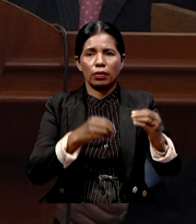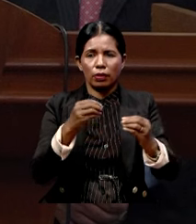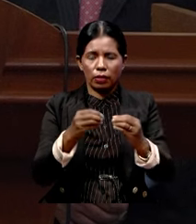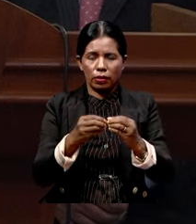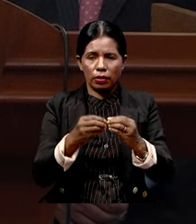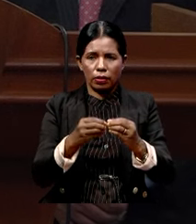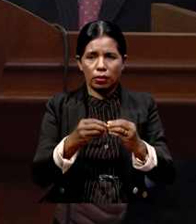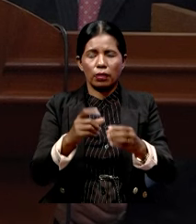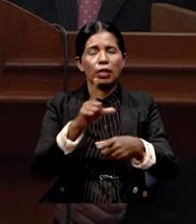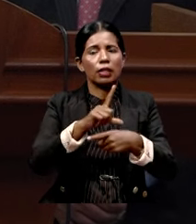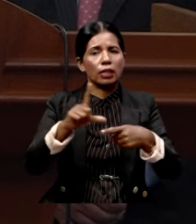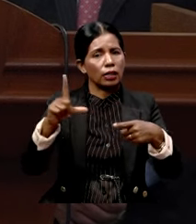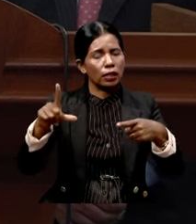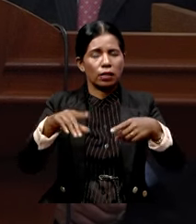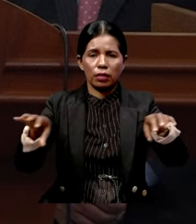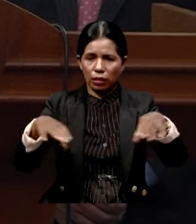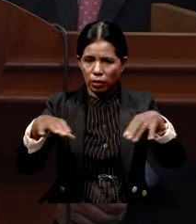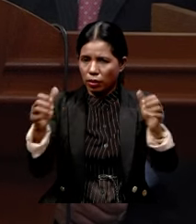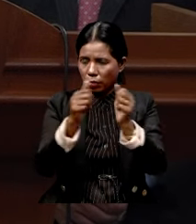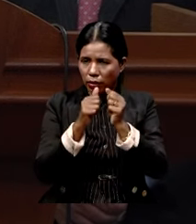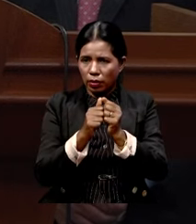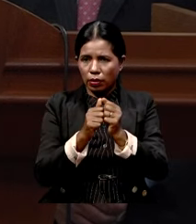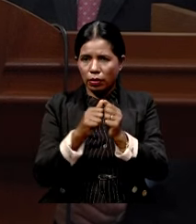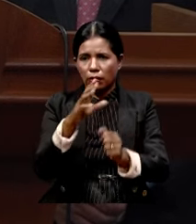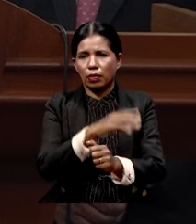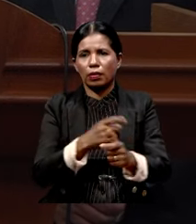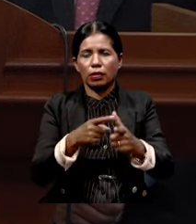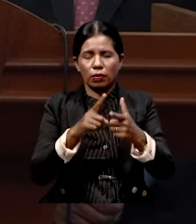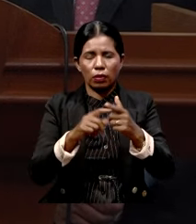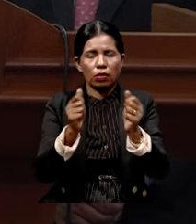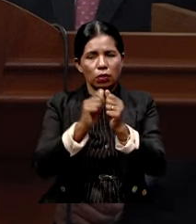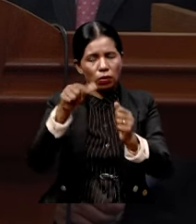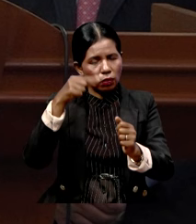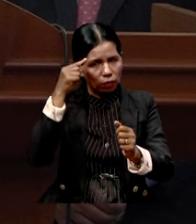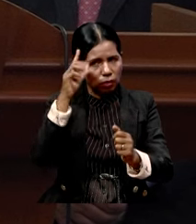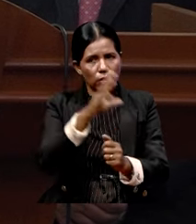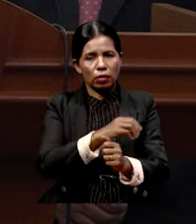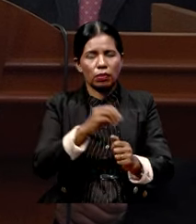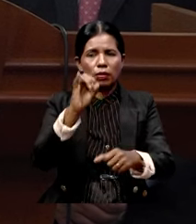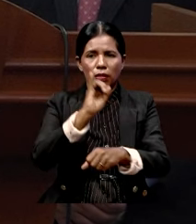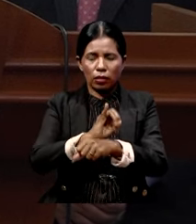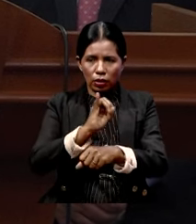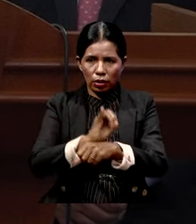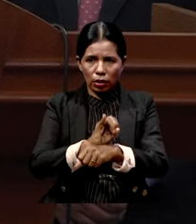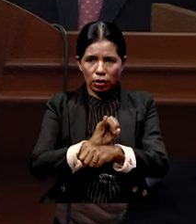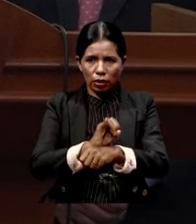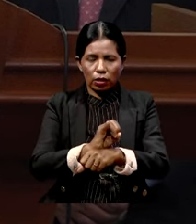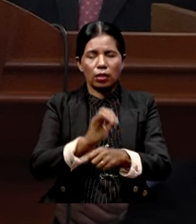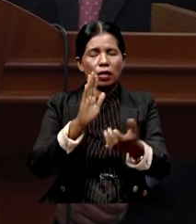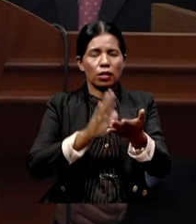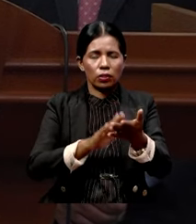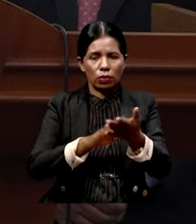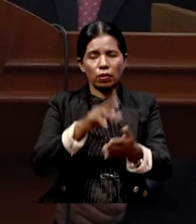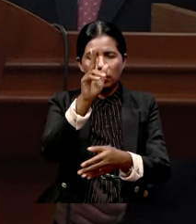uma linha de coordenação, não é só com o governo, mas também com as igrejas, com as escolas